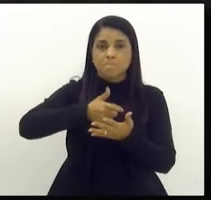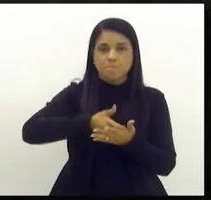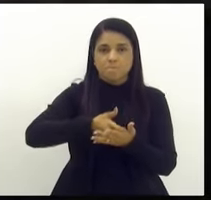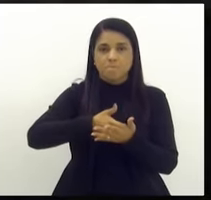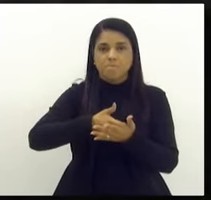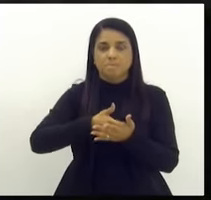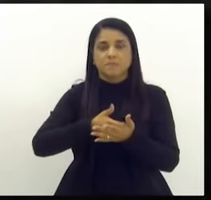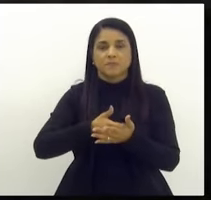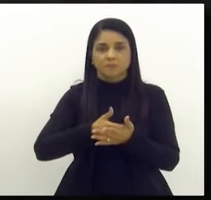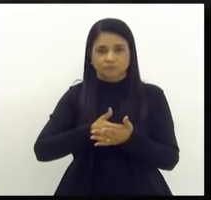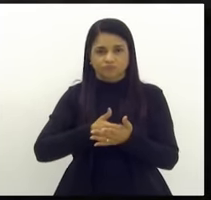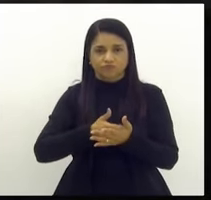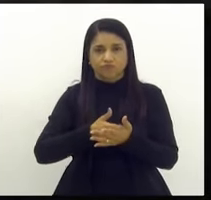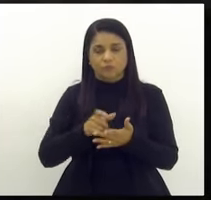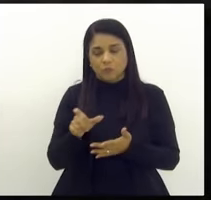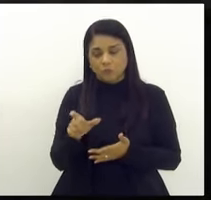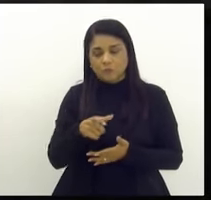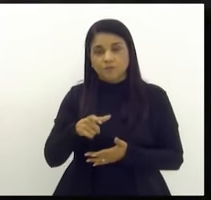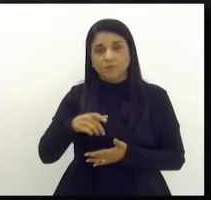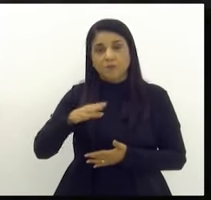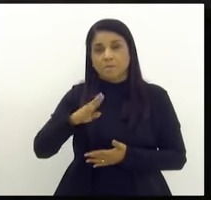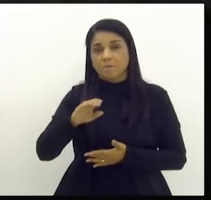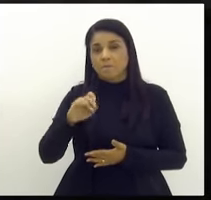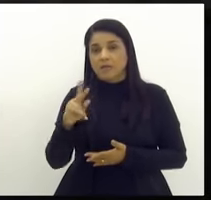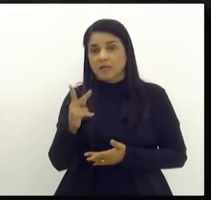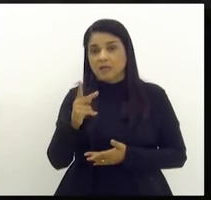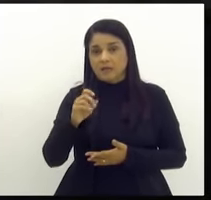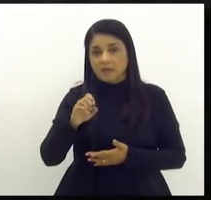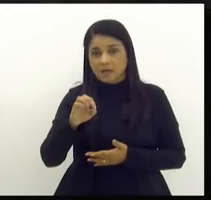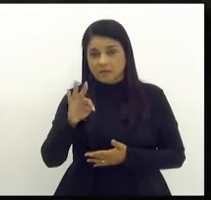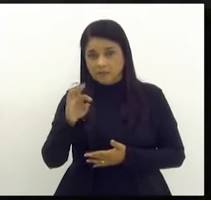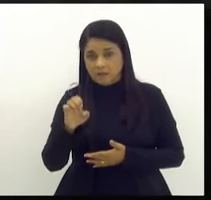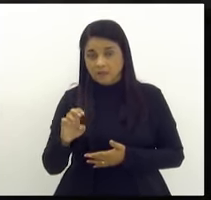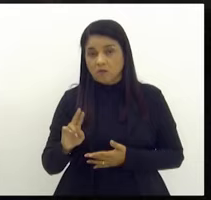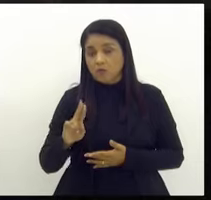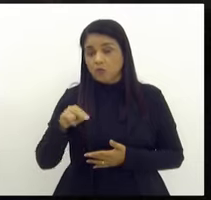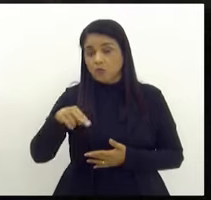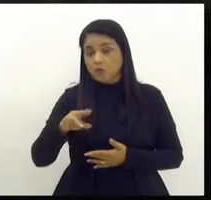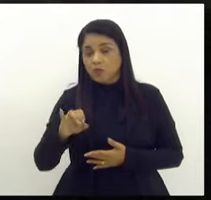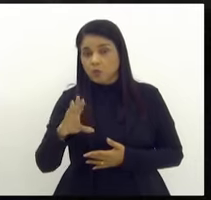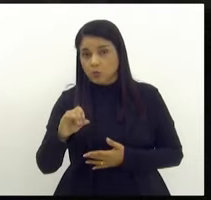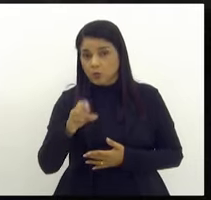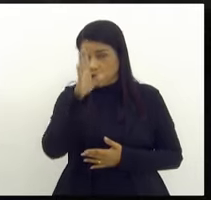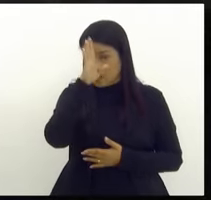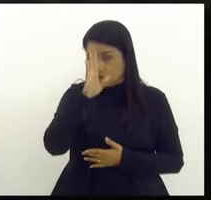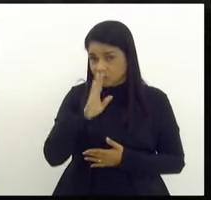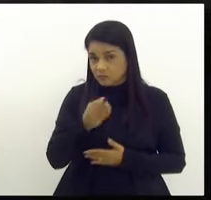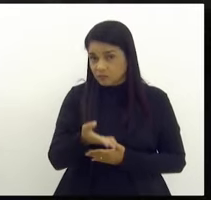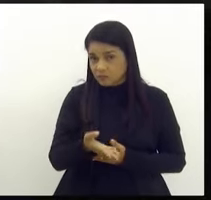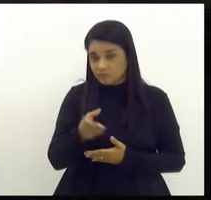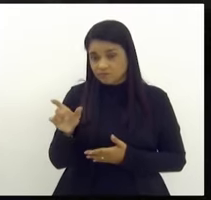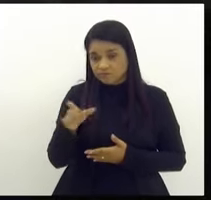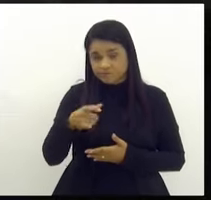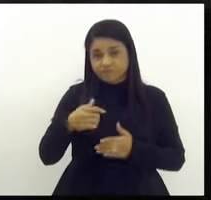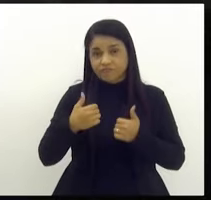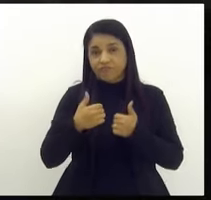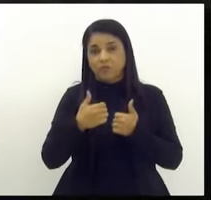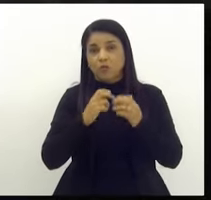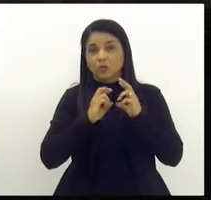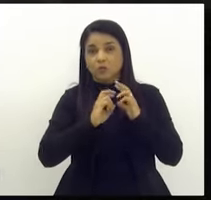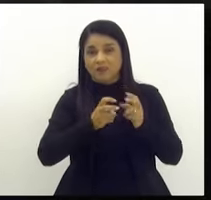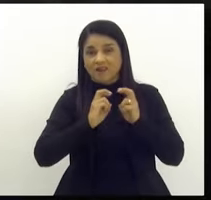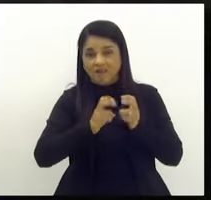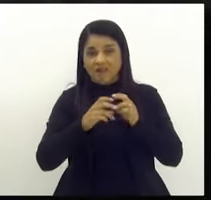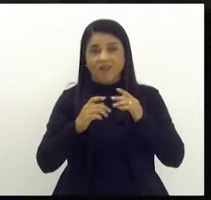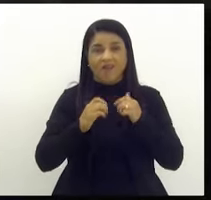de subsídios do bilhete único e também das gratuidades isso é algo importantíssimo o que a gente vê